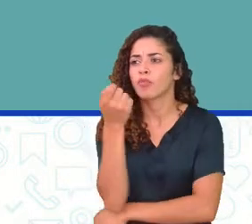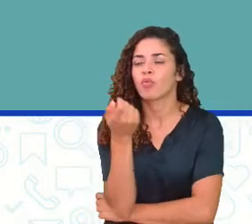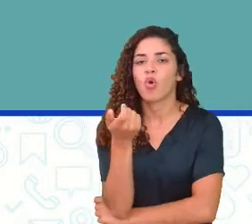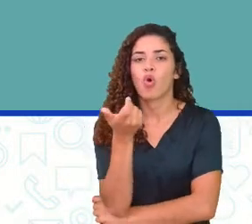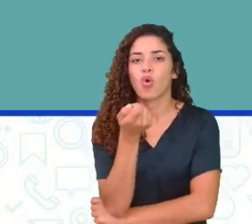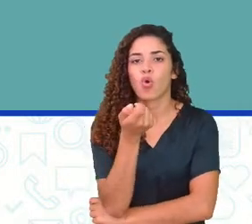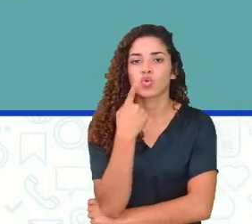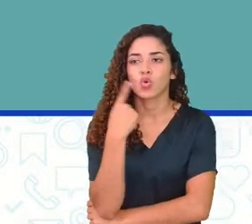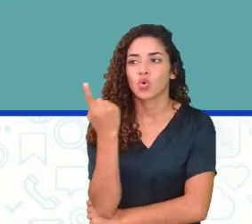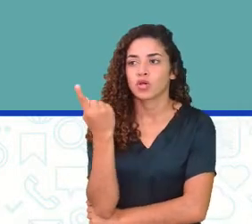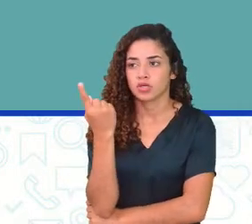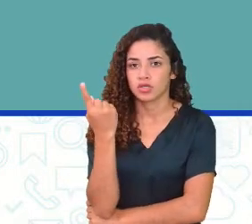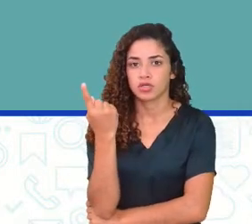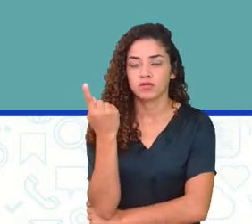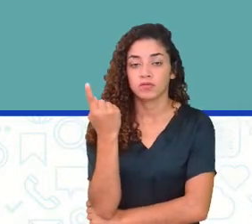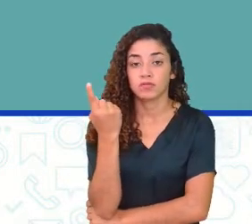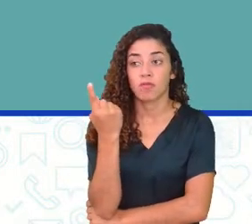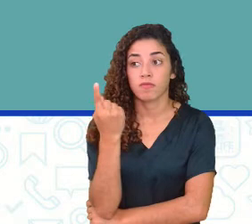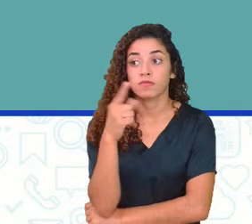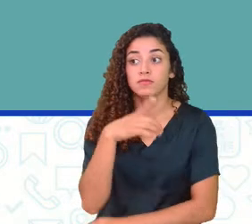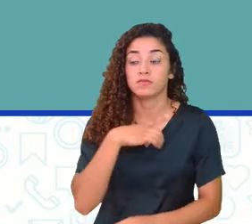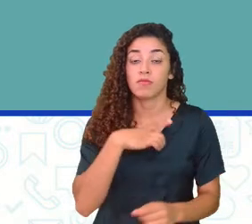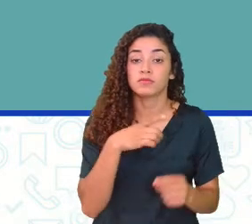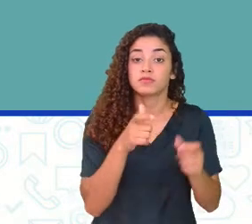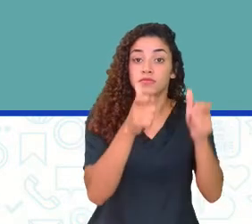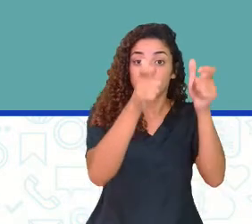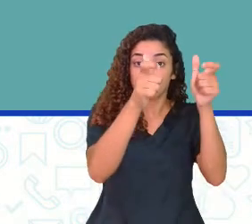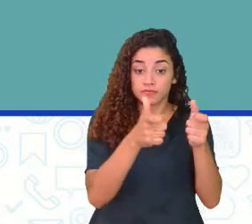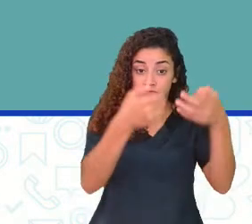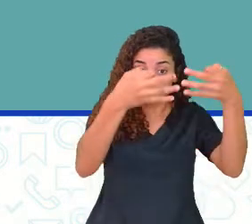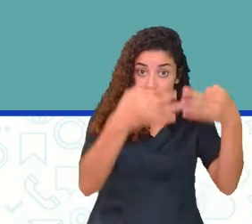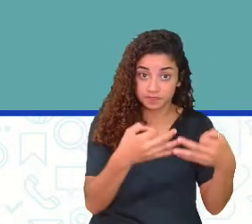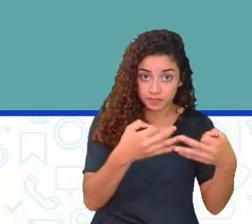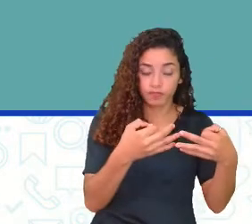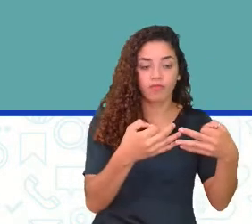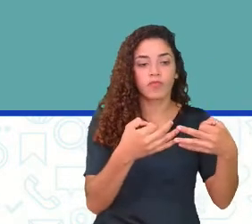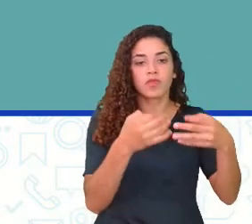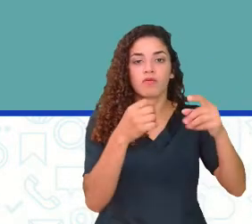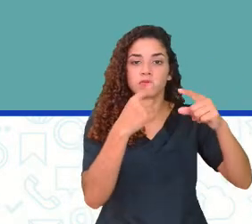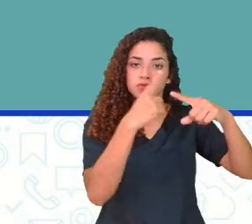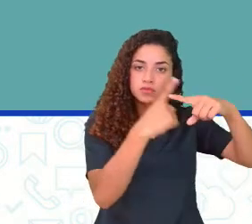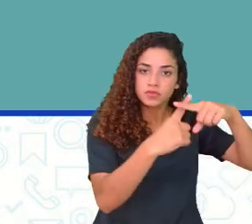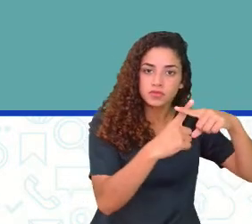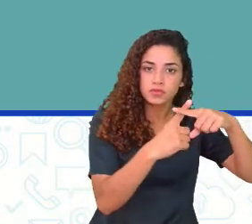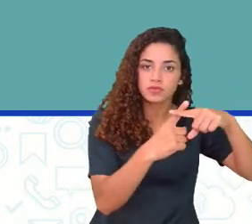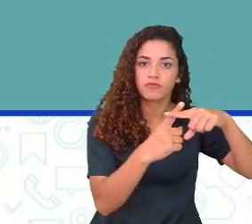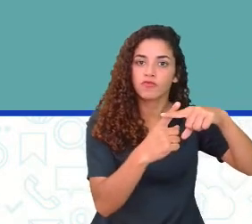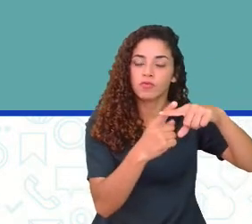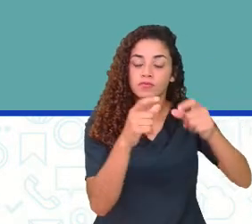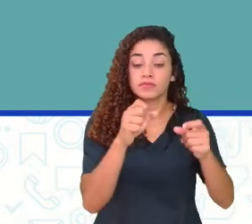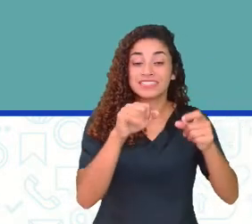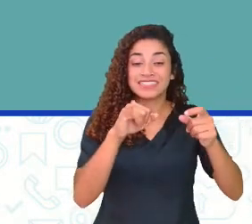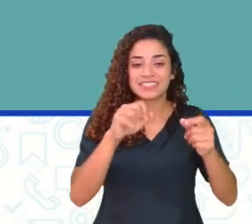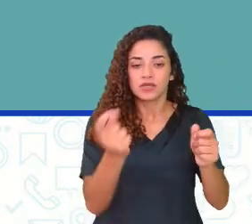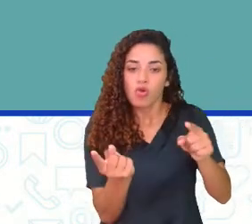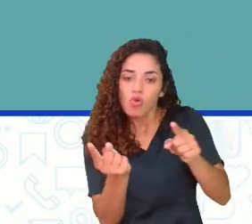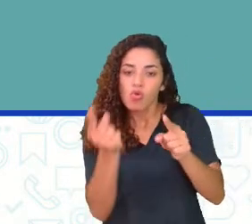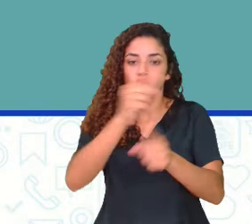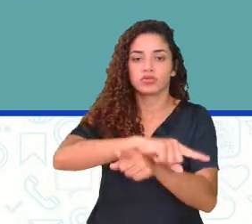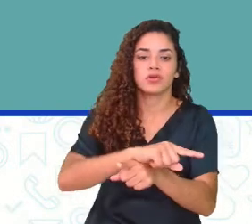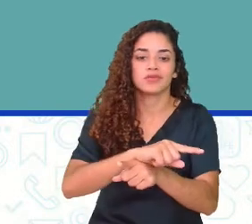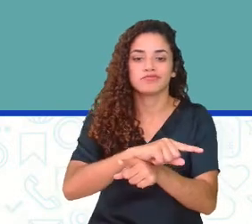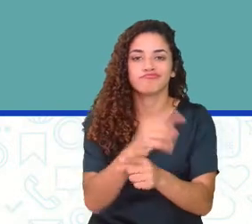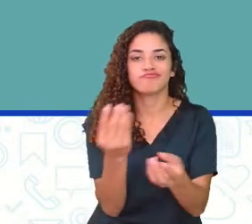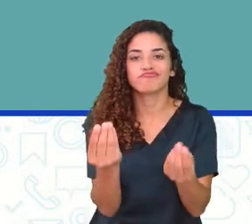né, ele está com as pilhas e ele tem o local que eu vou botar a carga positiva e a carga negativa. Se eu botar o contrário, não